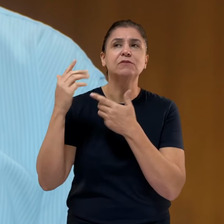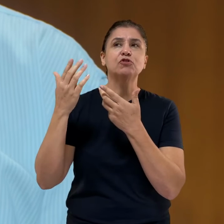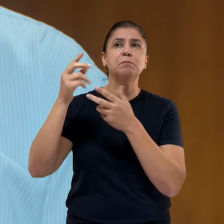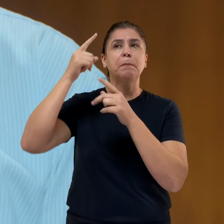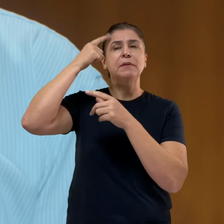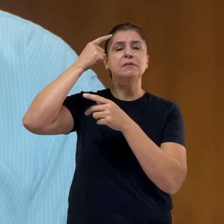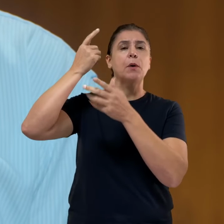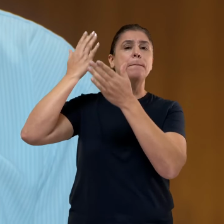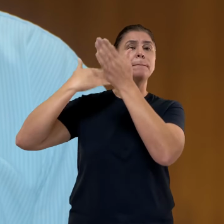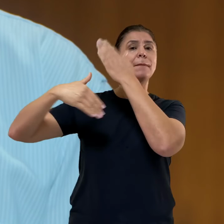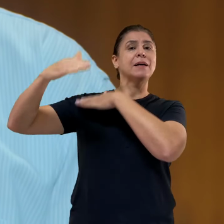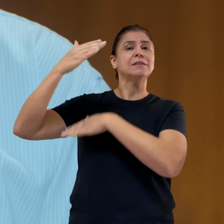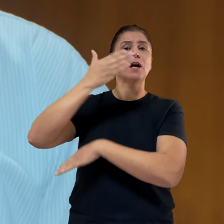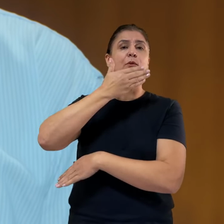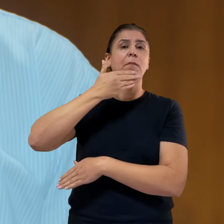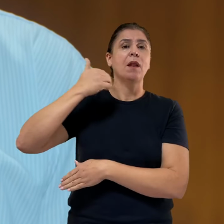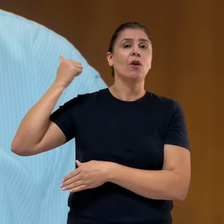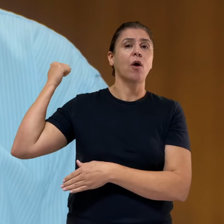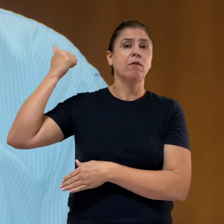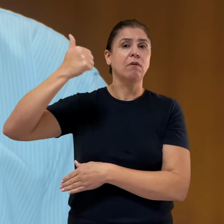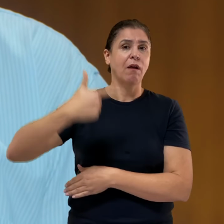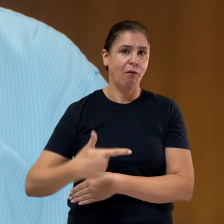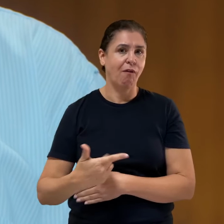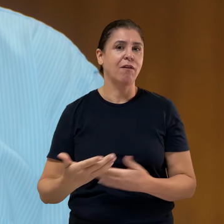melhor do que agora, não é?